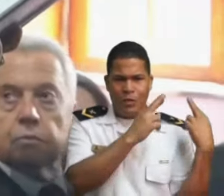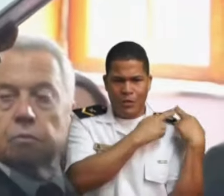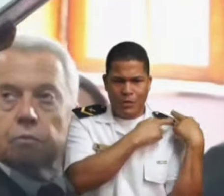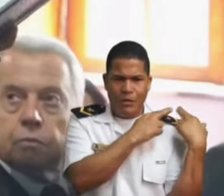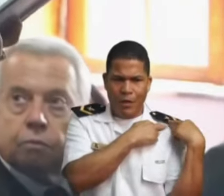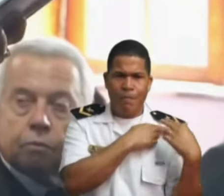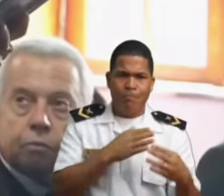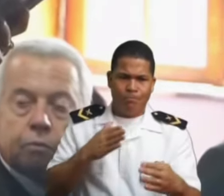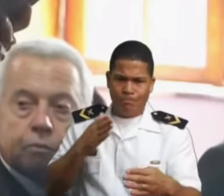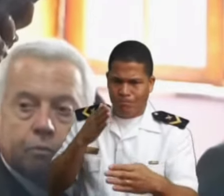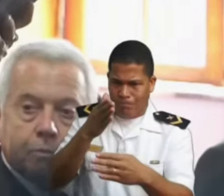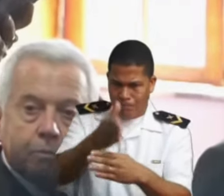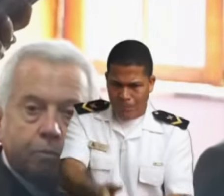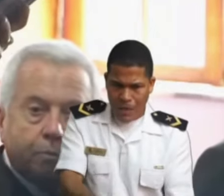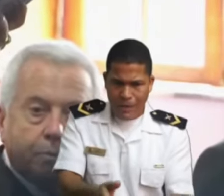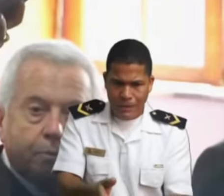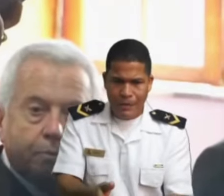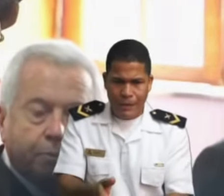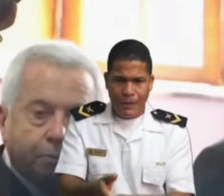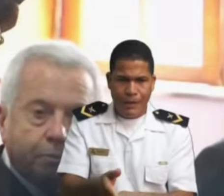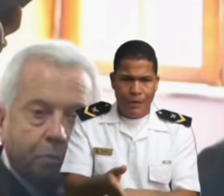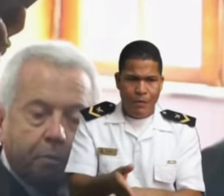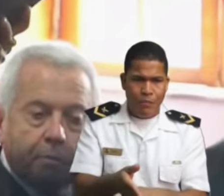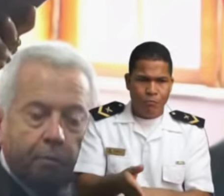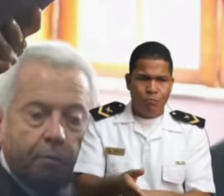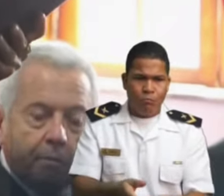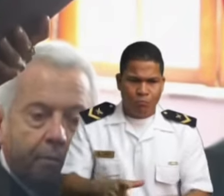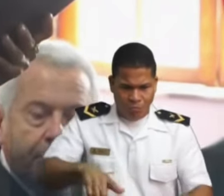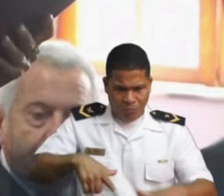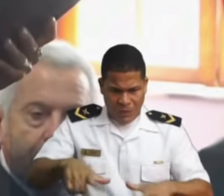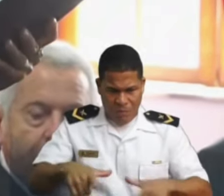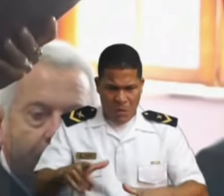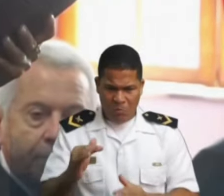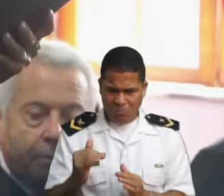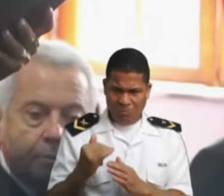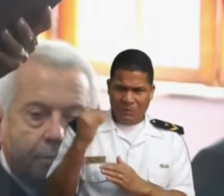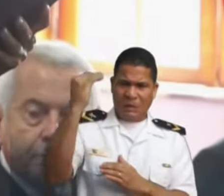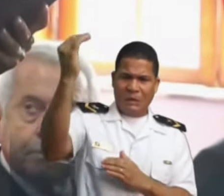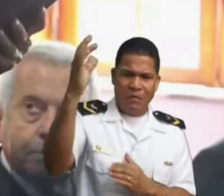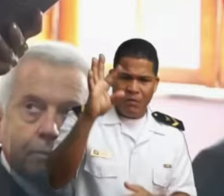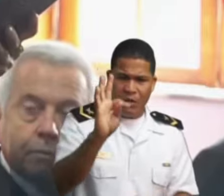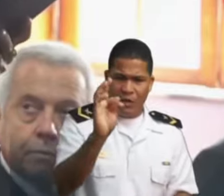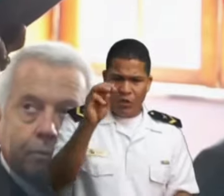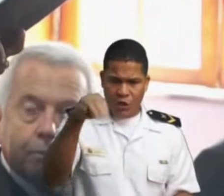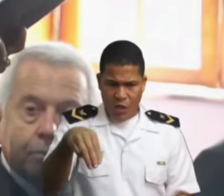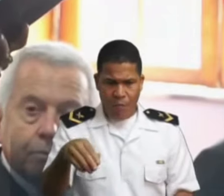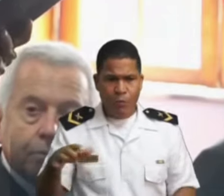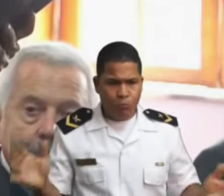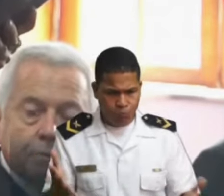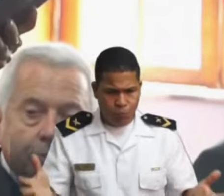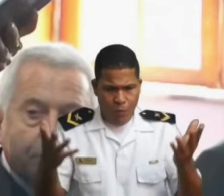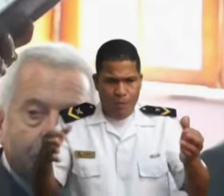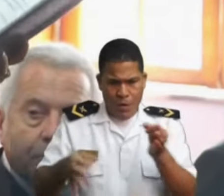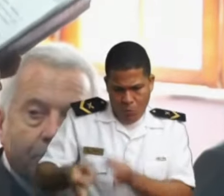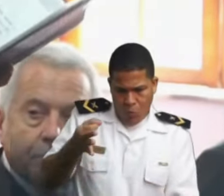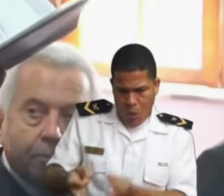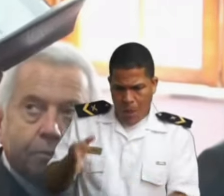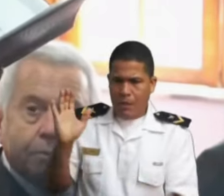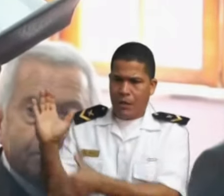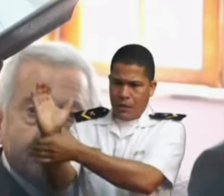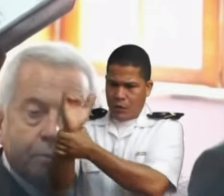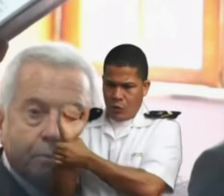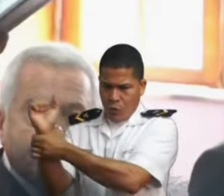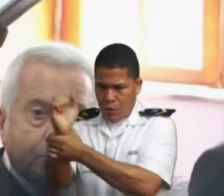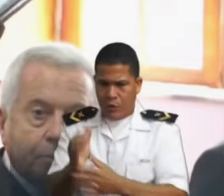fazer parte do que se considera a maior função do Tribunal Marítimo, que é promover a justiça e a segurança